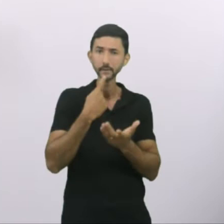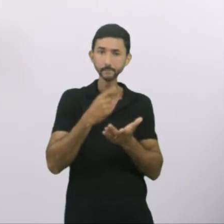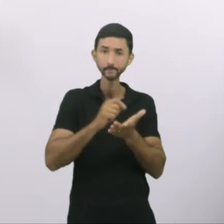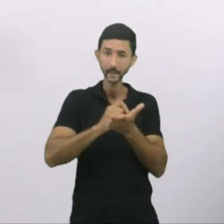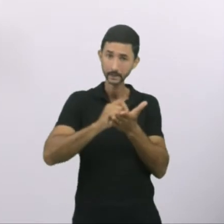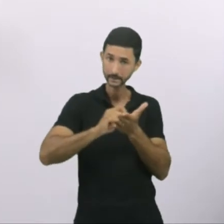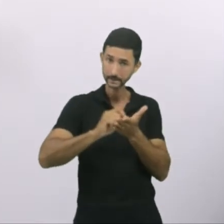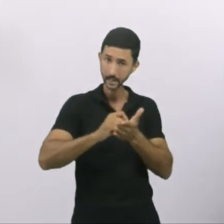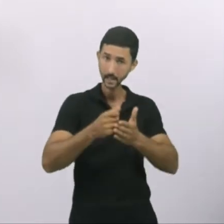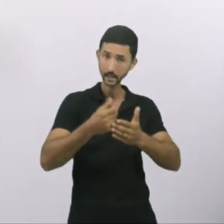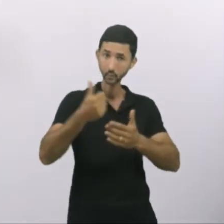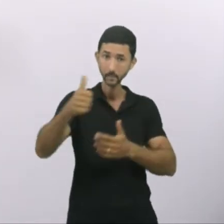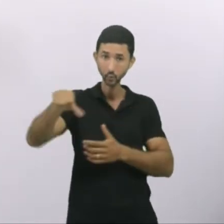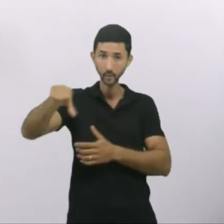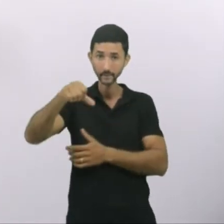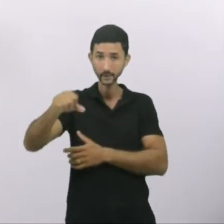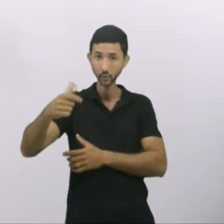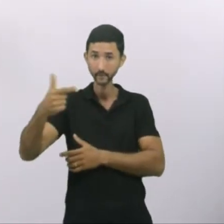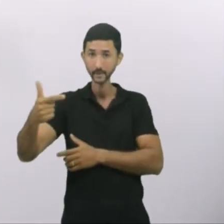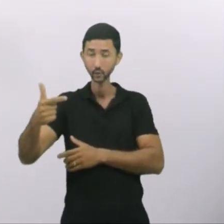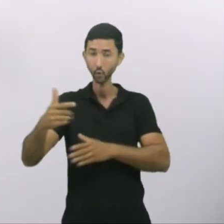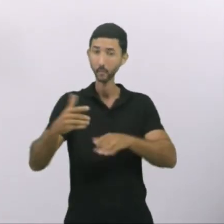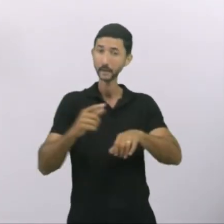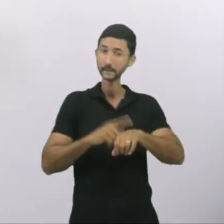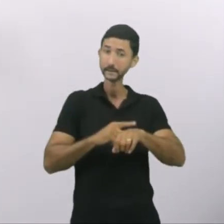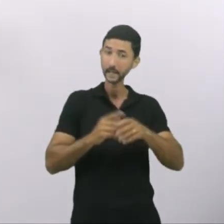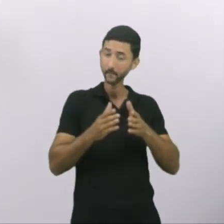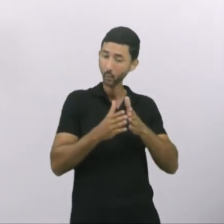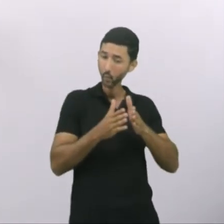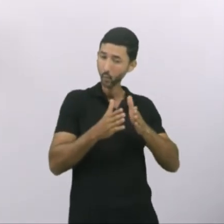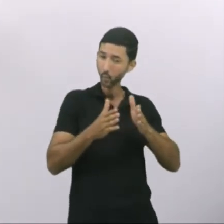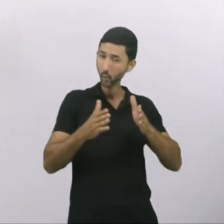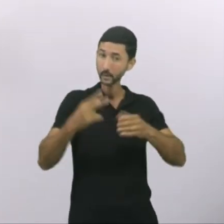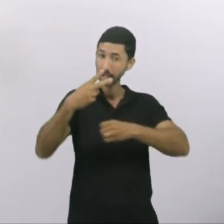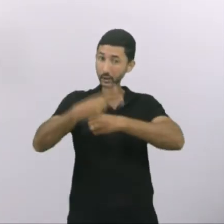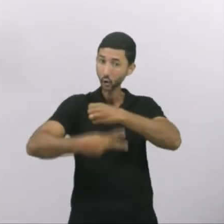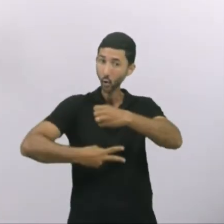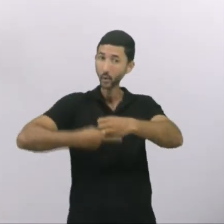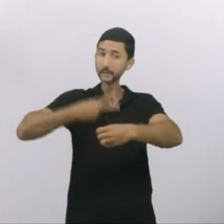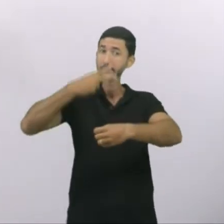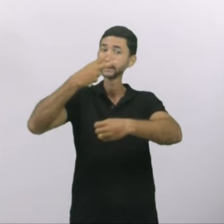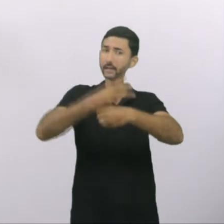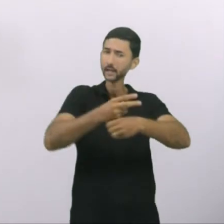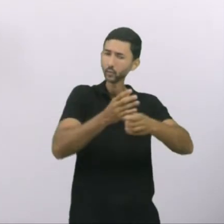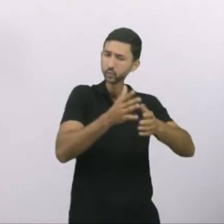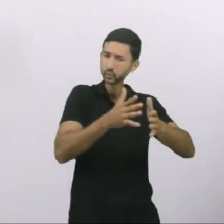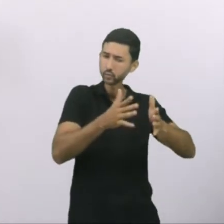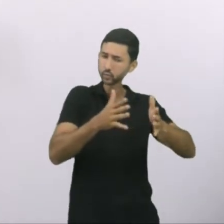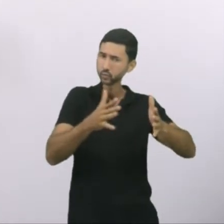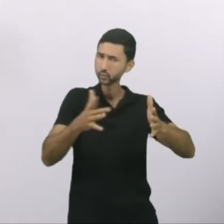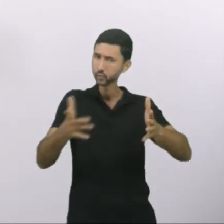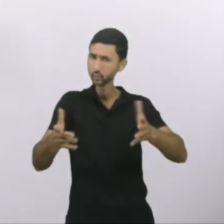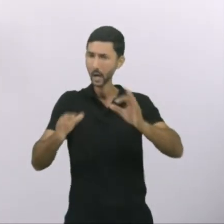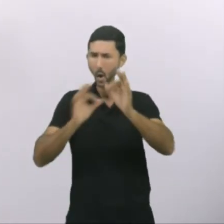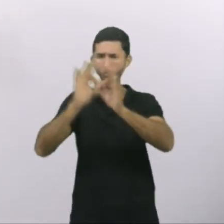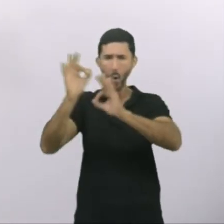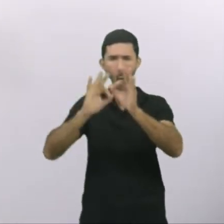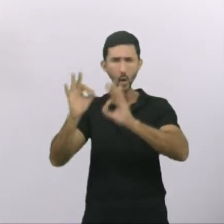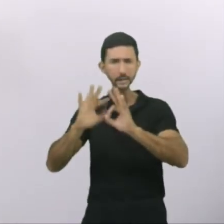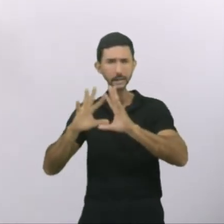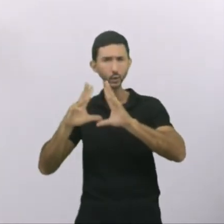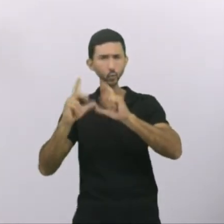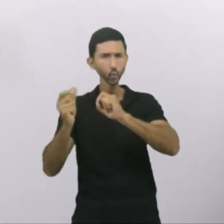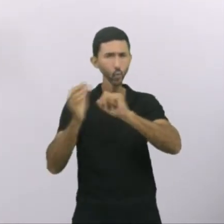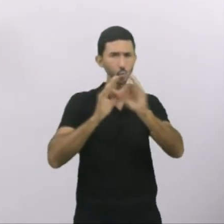em 92, mas deram um tempo de 2 anos para que tudo fosse arrumado,